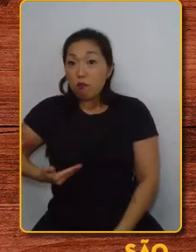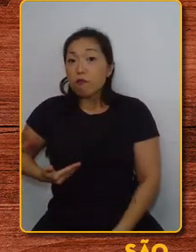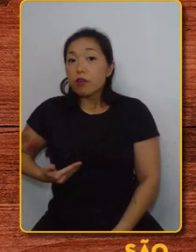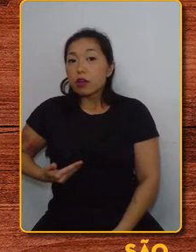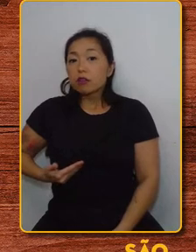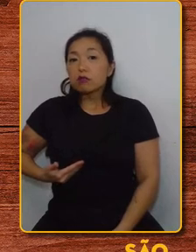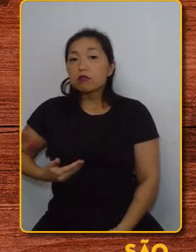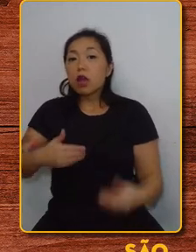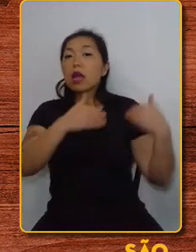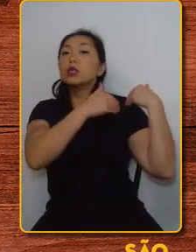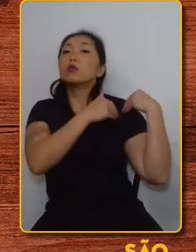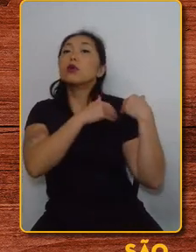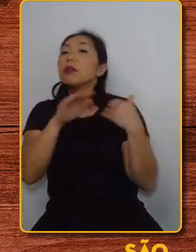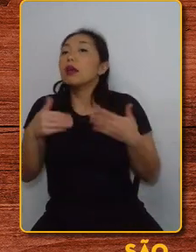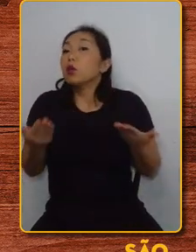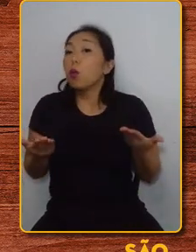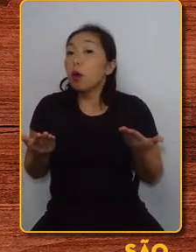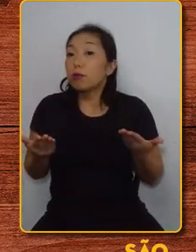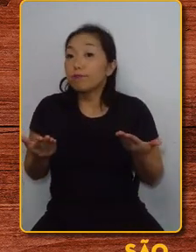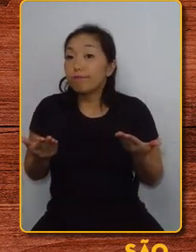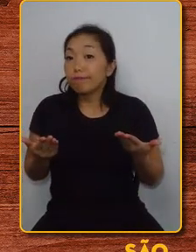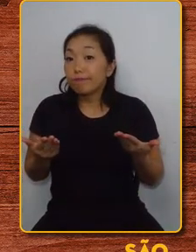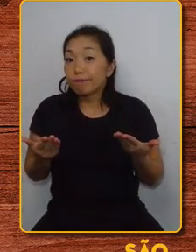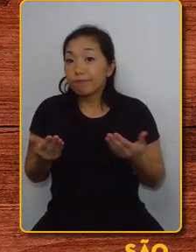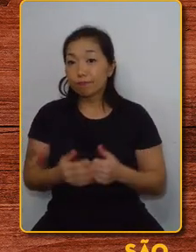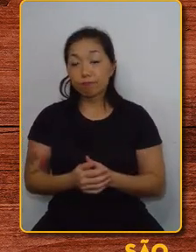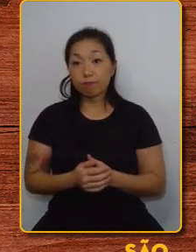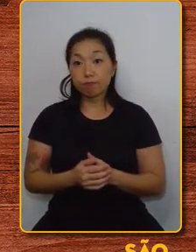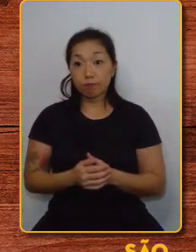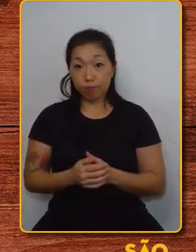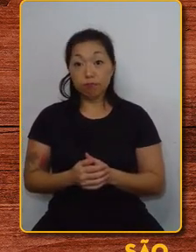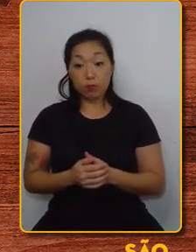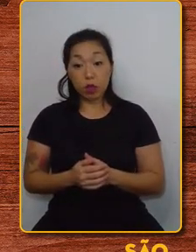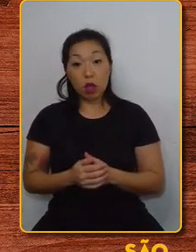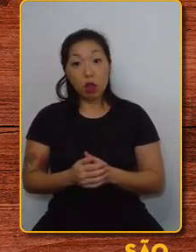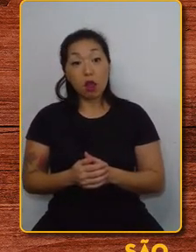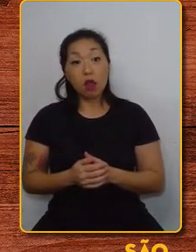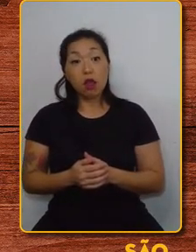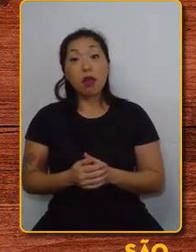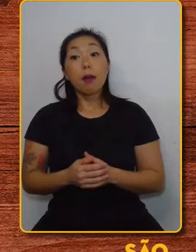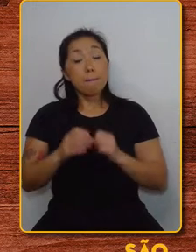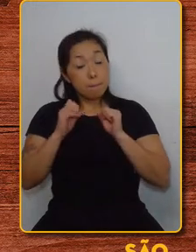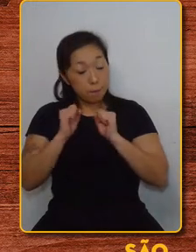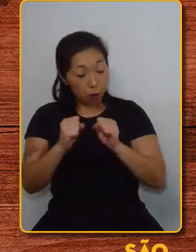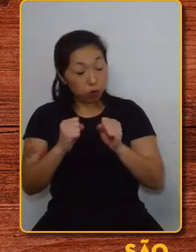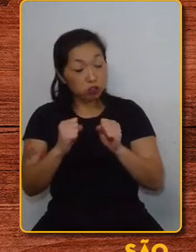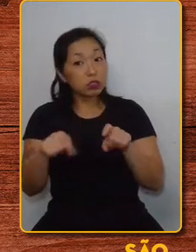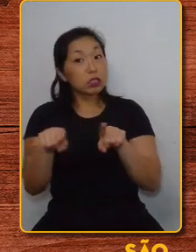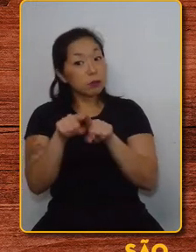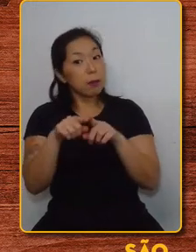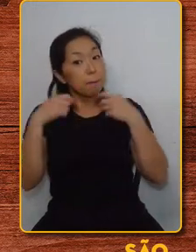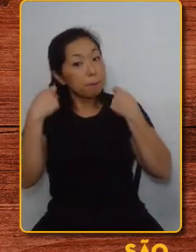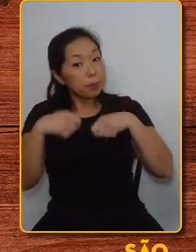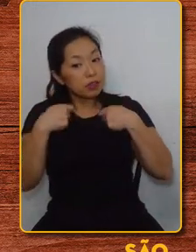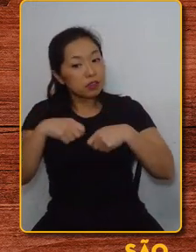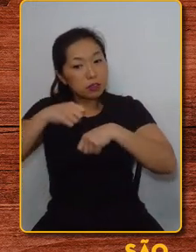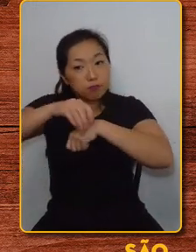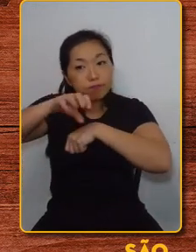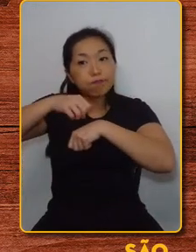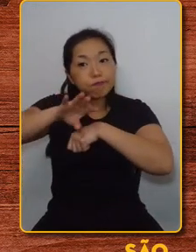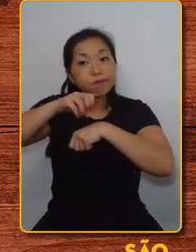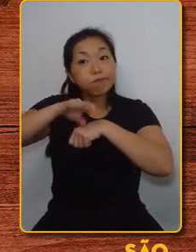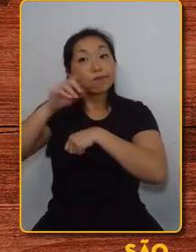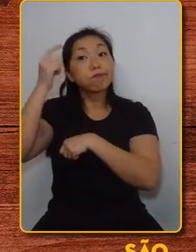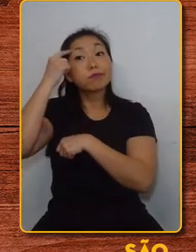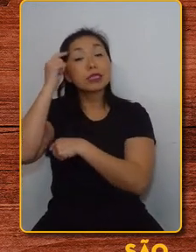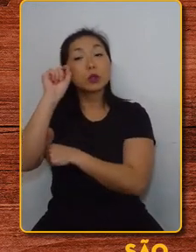política? Ela pode e deve orientar decisões que favoreçam o bem comum, pensando o bem comum